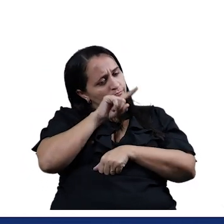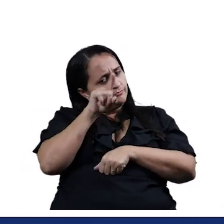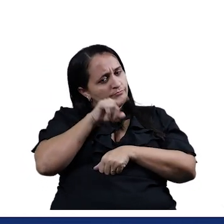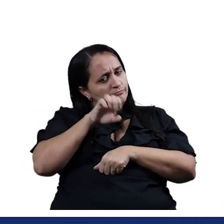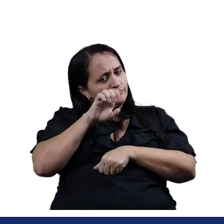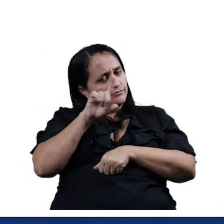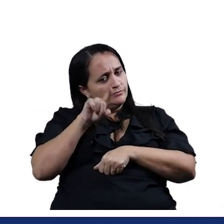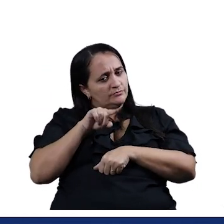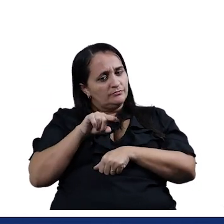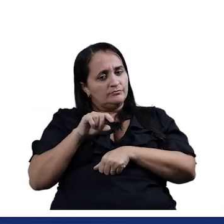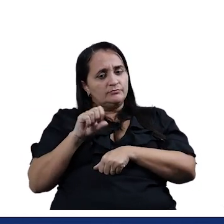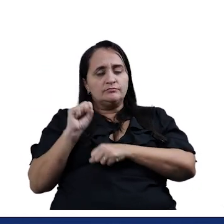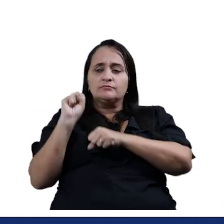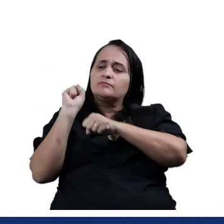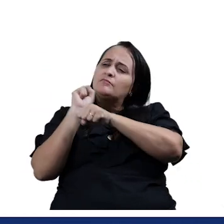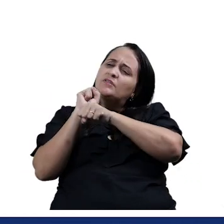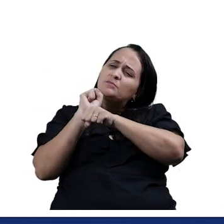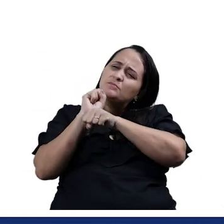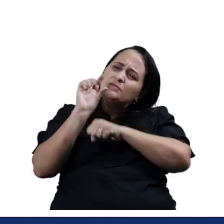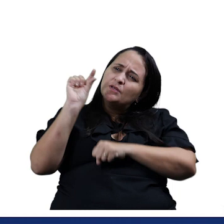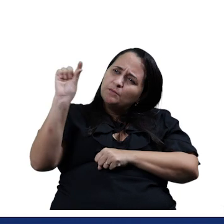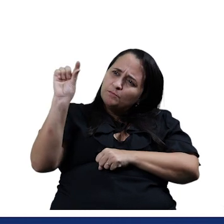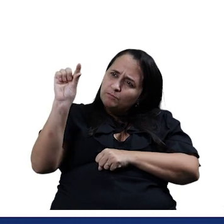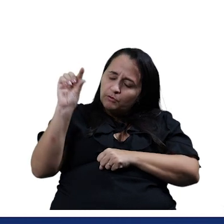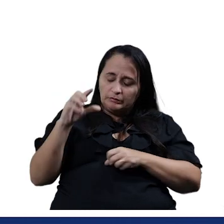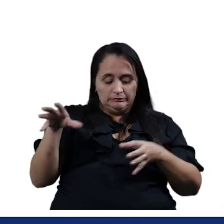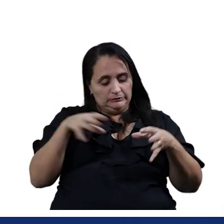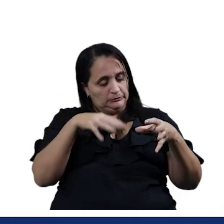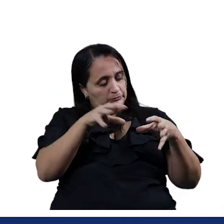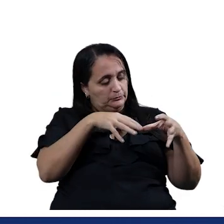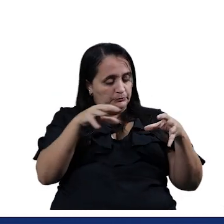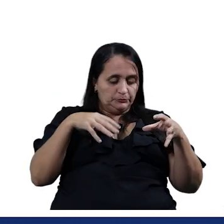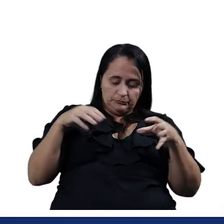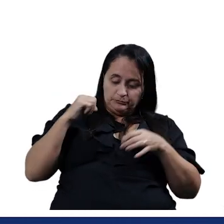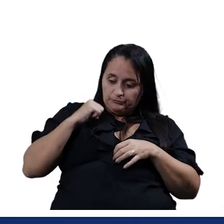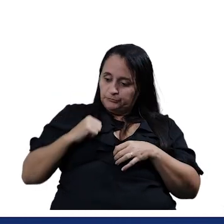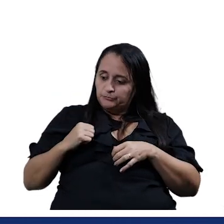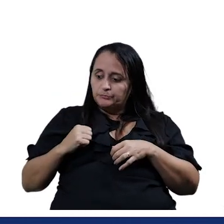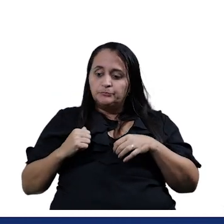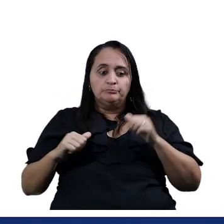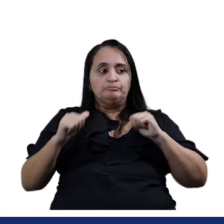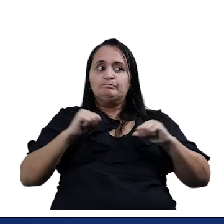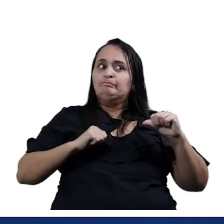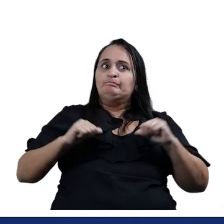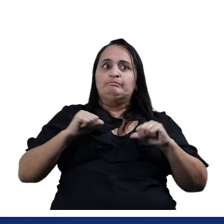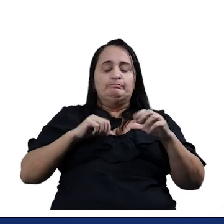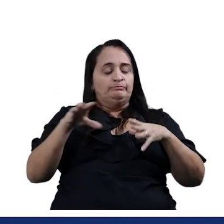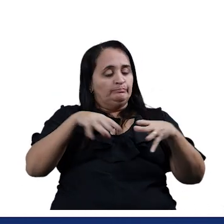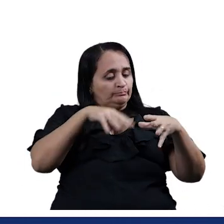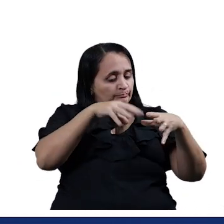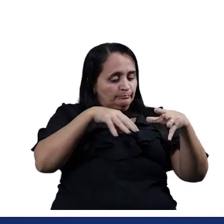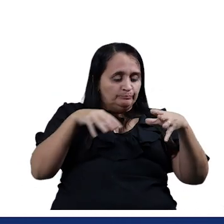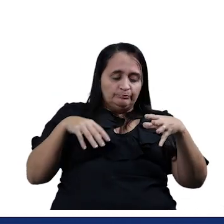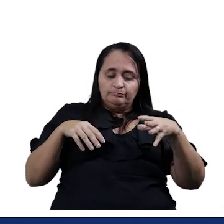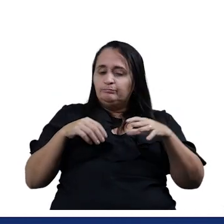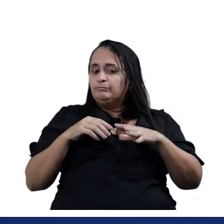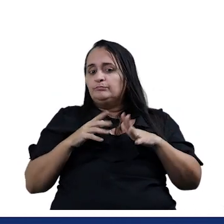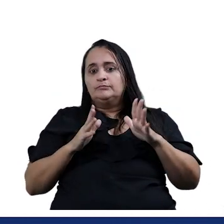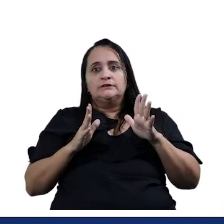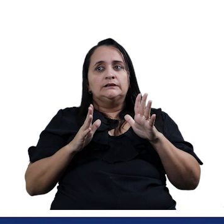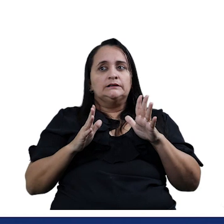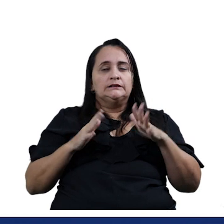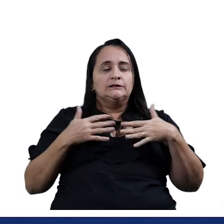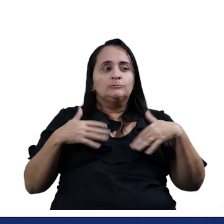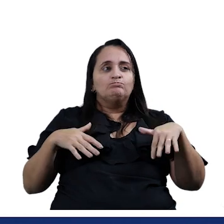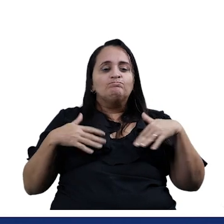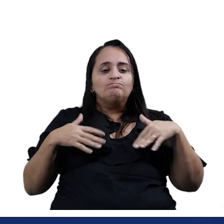Zezé. Espere um pouco. Ficou arrumando a bolsa que não acabava mais. Se